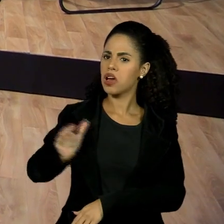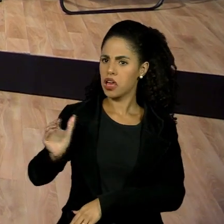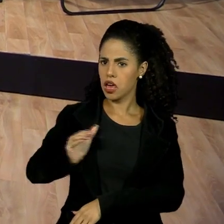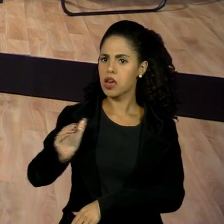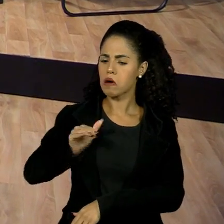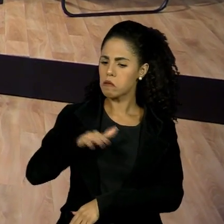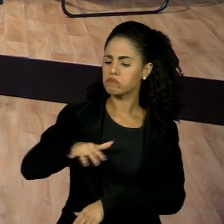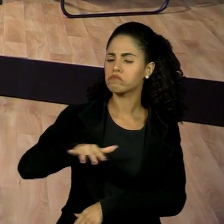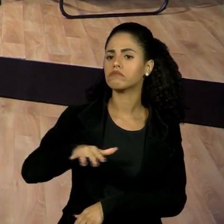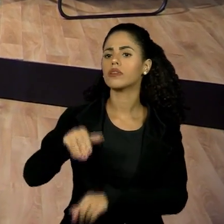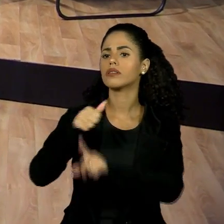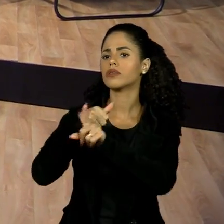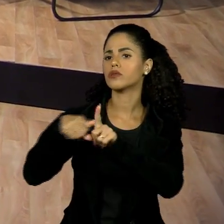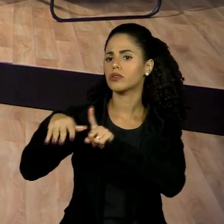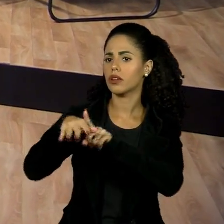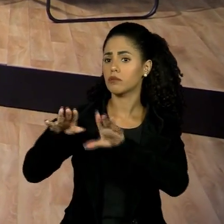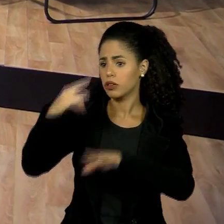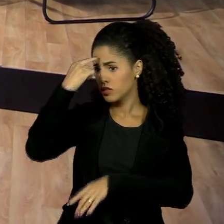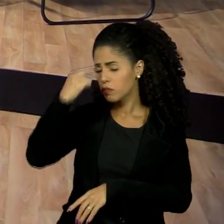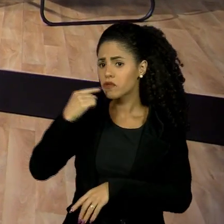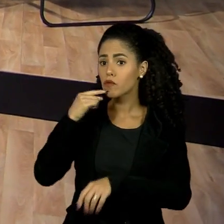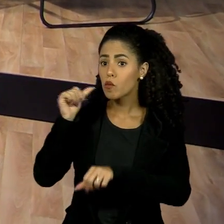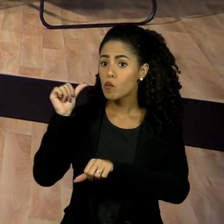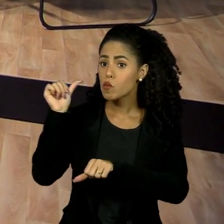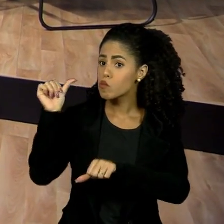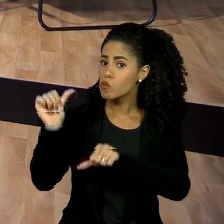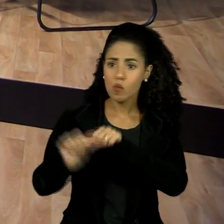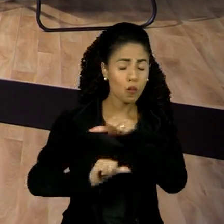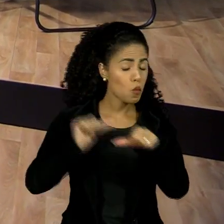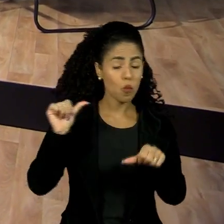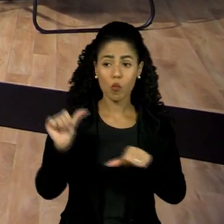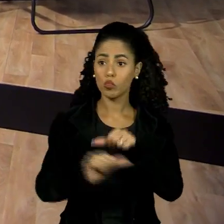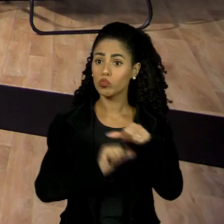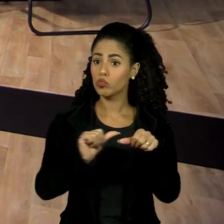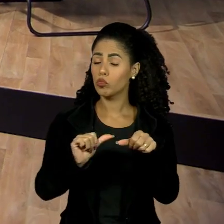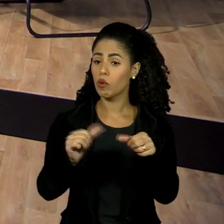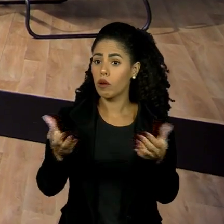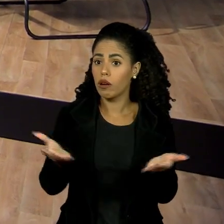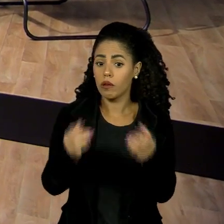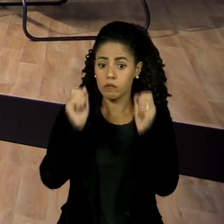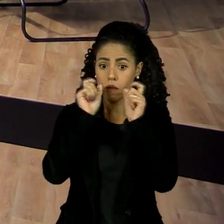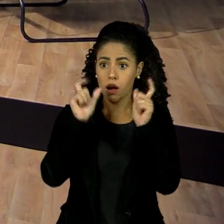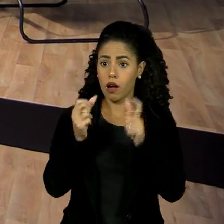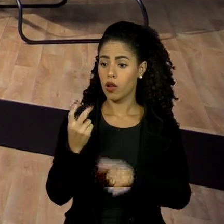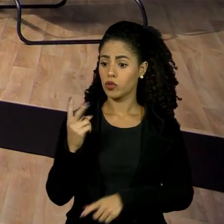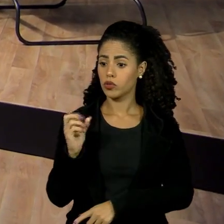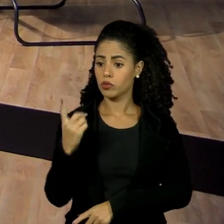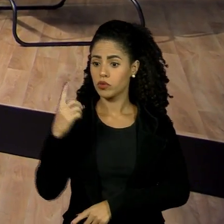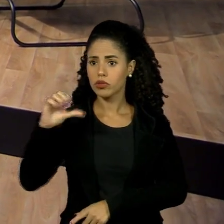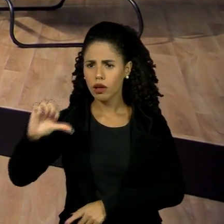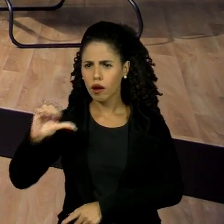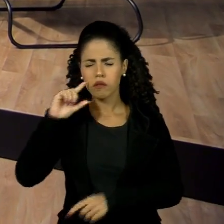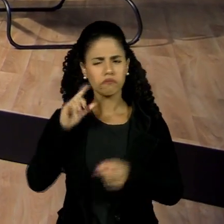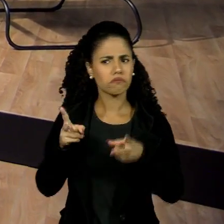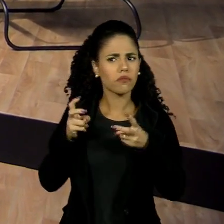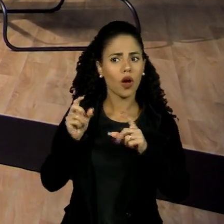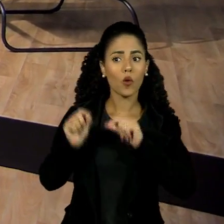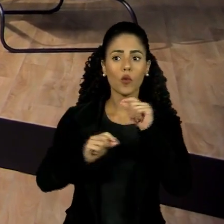Esse perfil mudou-se, mas mudou assim radicalmente. De 2019, o que a gente observou?